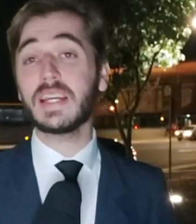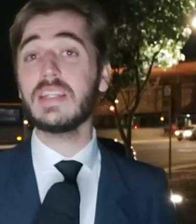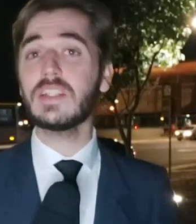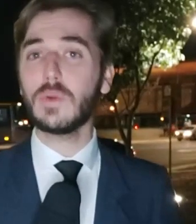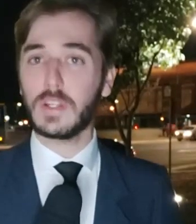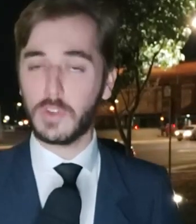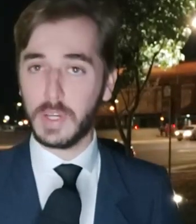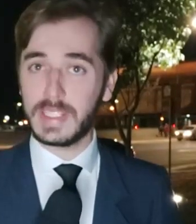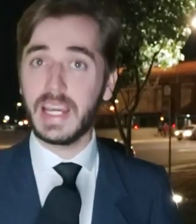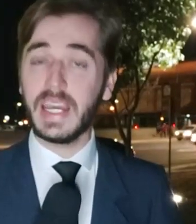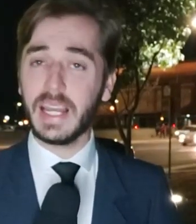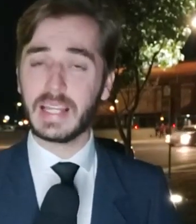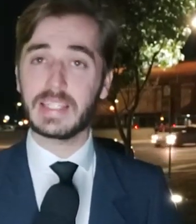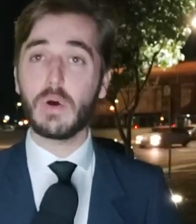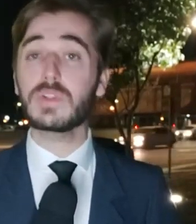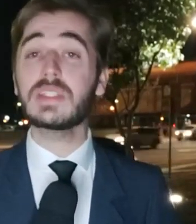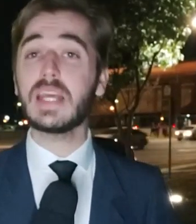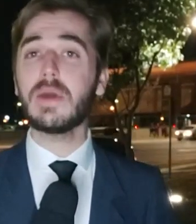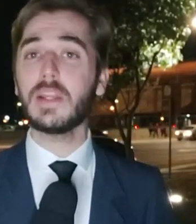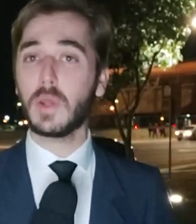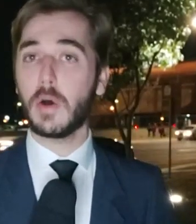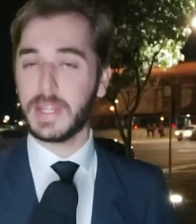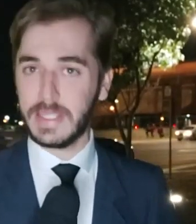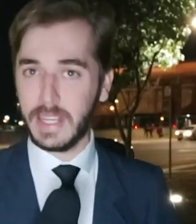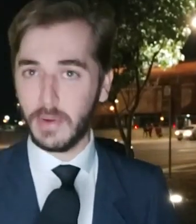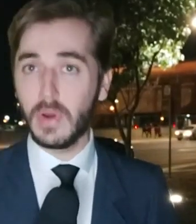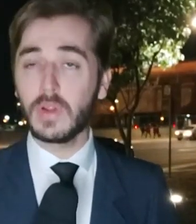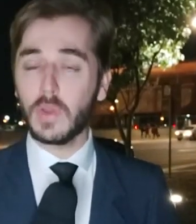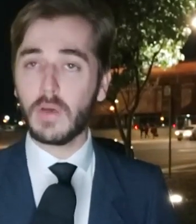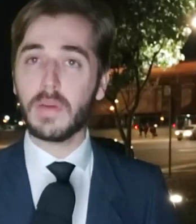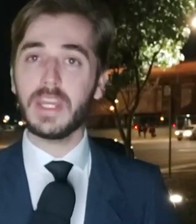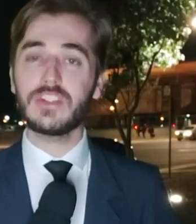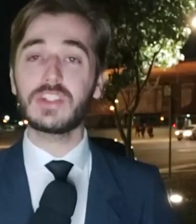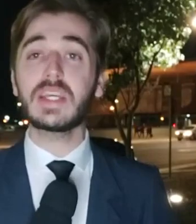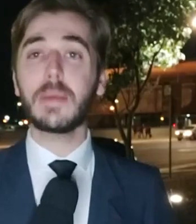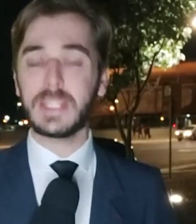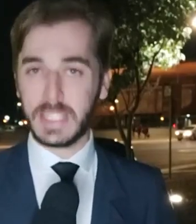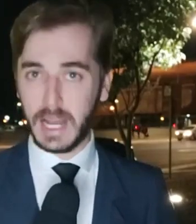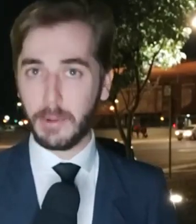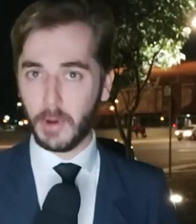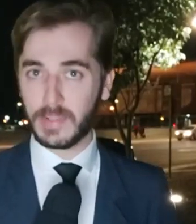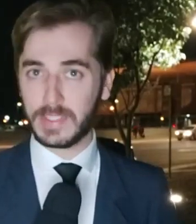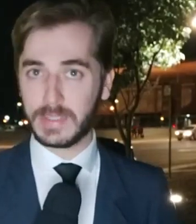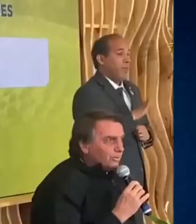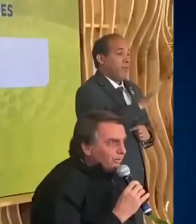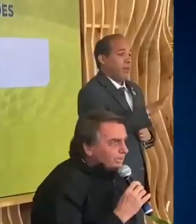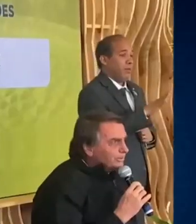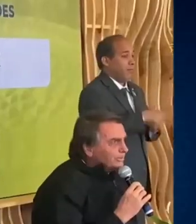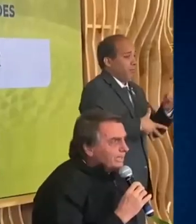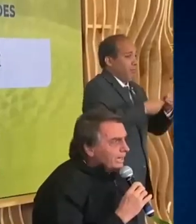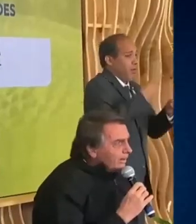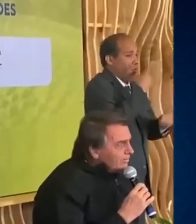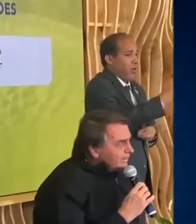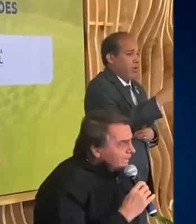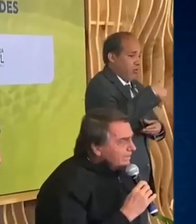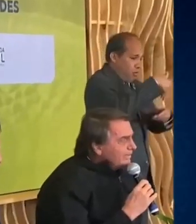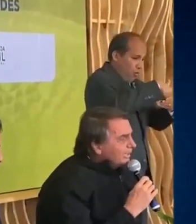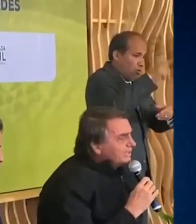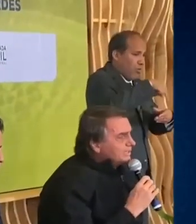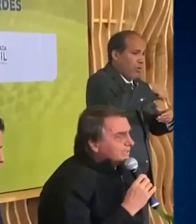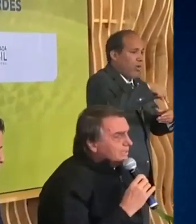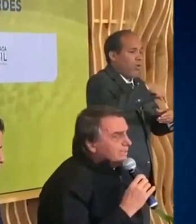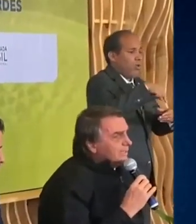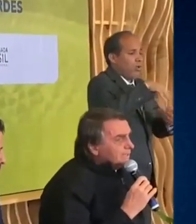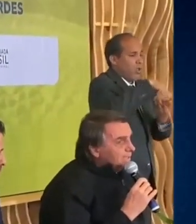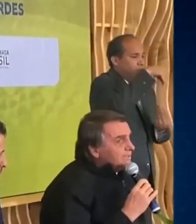voltou a fazer insinuações em relação ao sistema eleitoral brasileiro, novamente sem apresentar provas. O voto é a alma